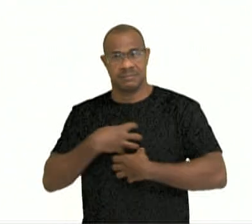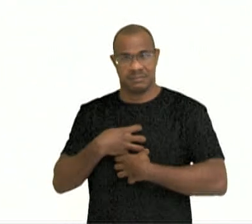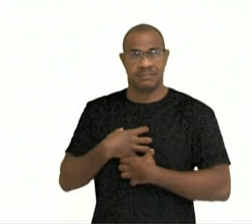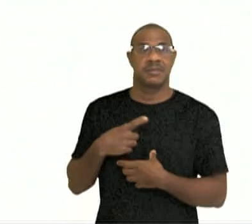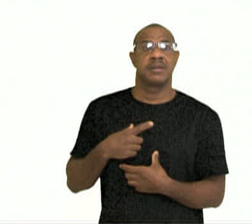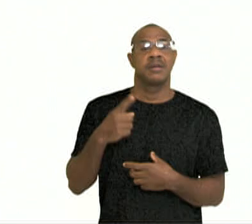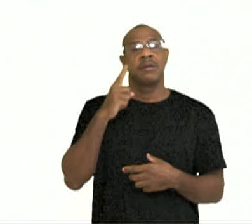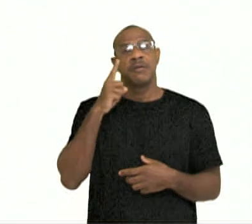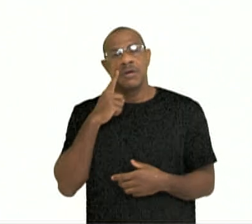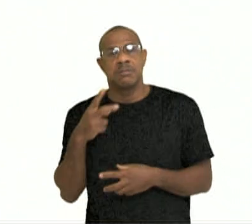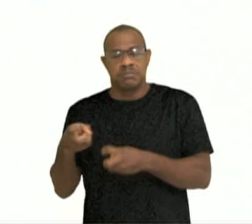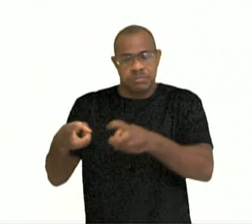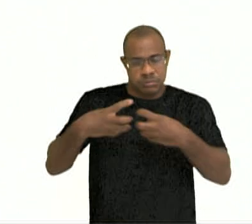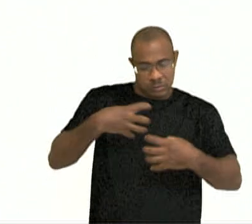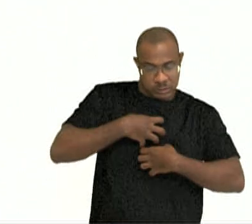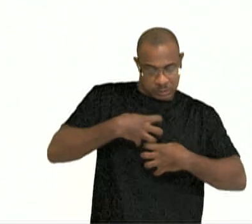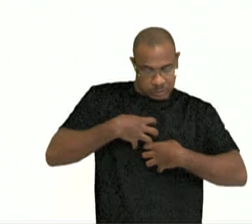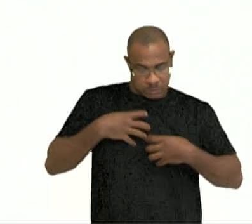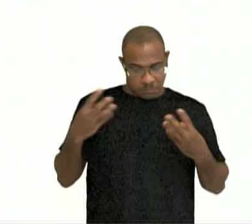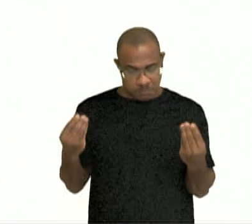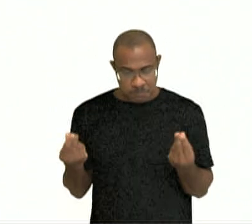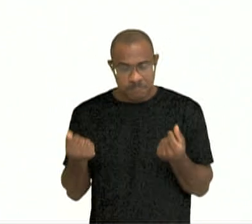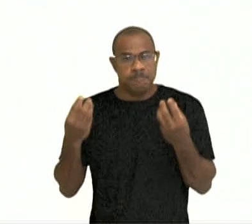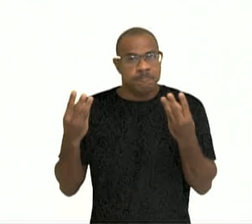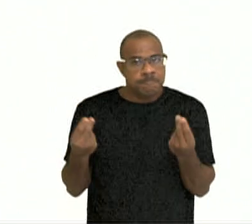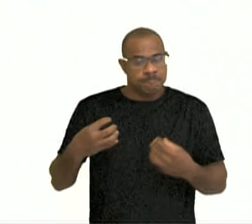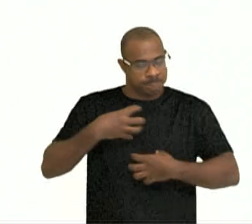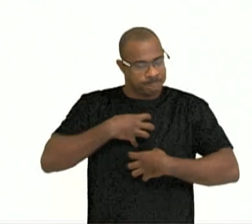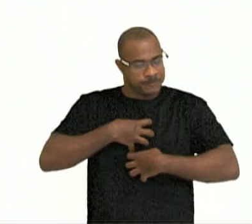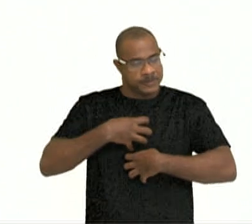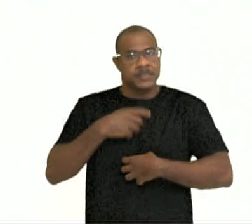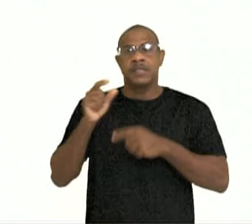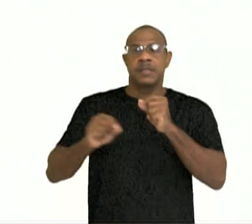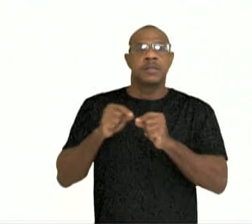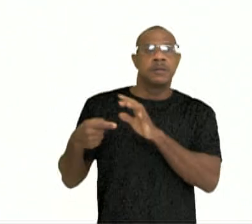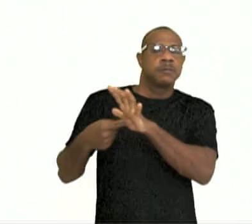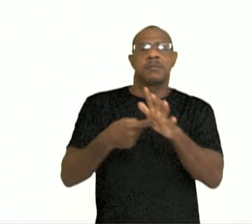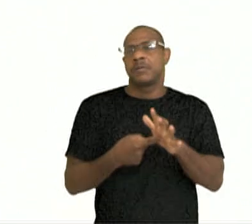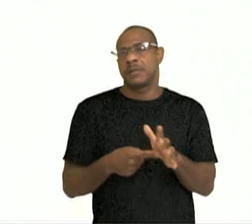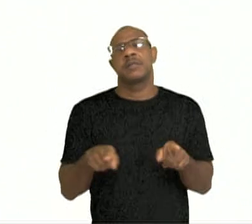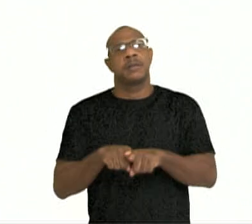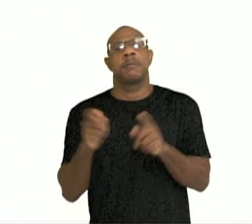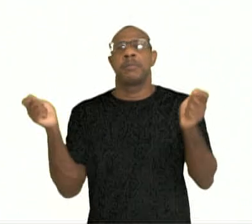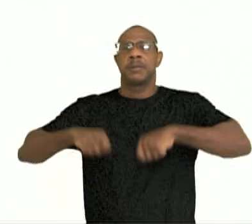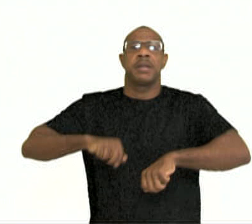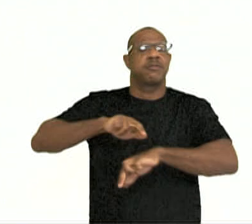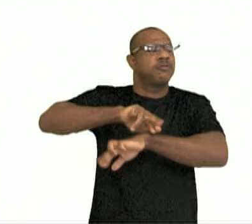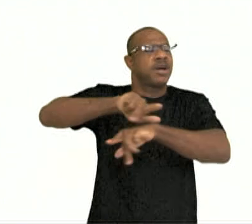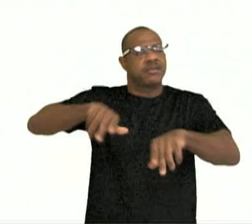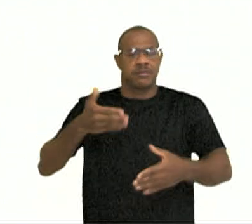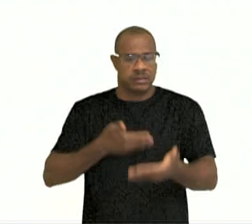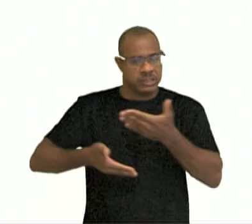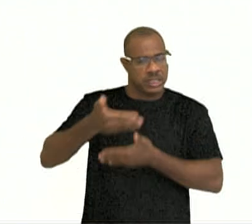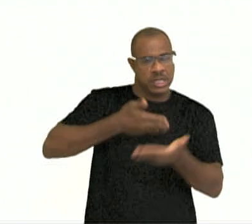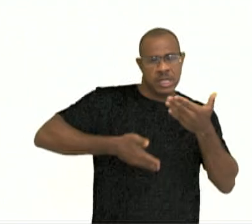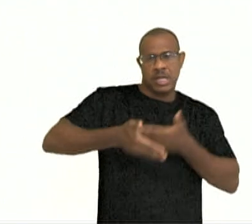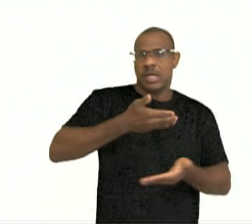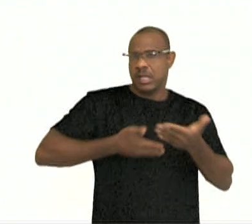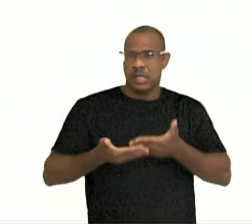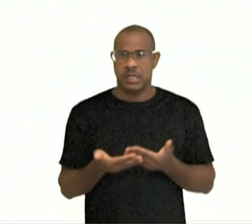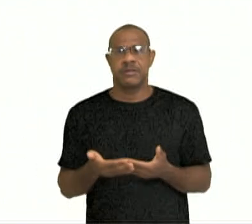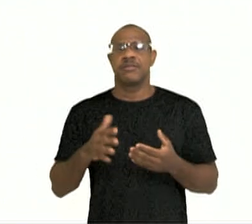Vamos aguçar os sentidos e provocar novas sensações a partir das várias possibilidades de interação entre arte